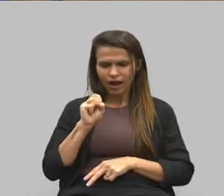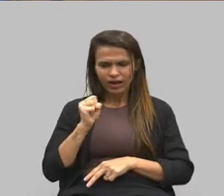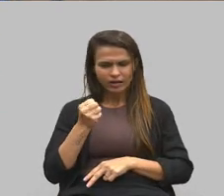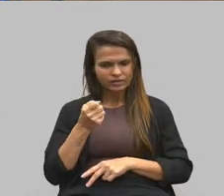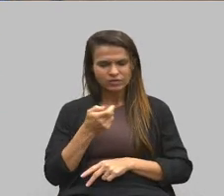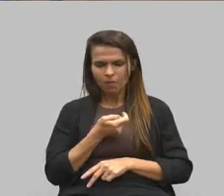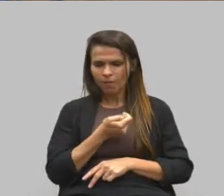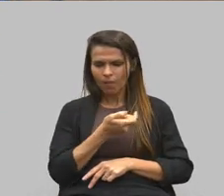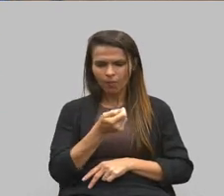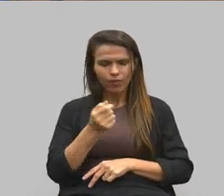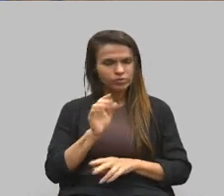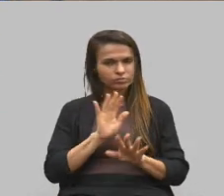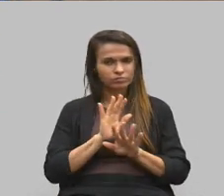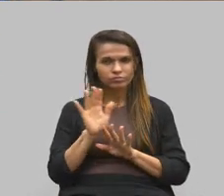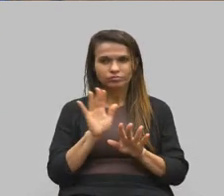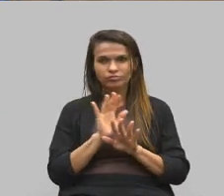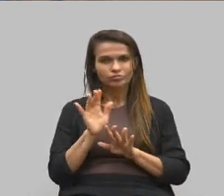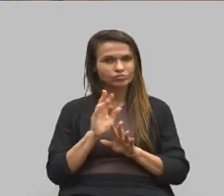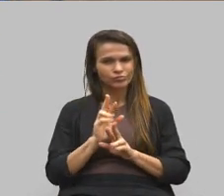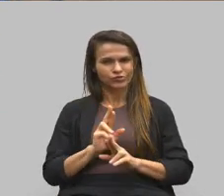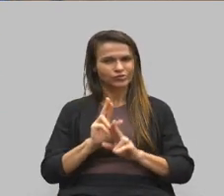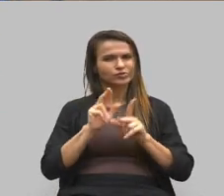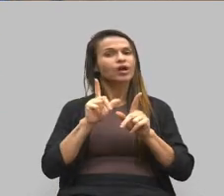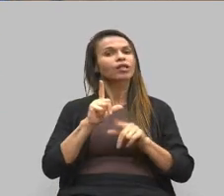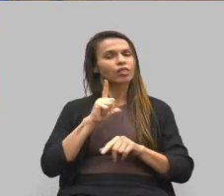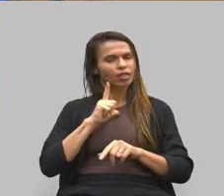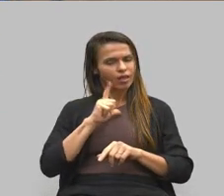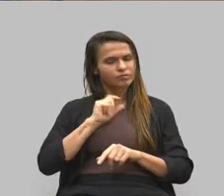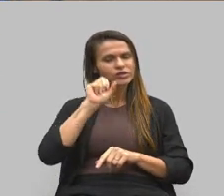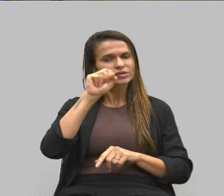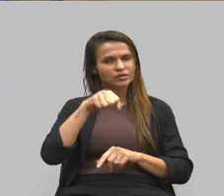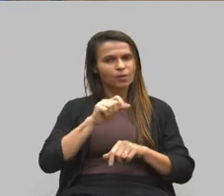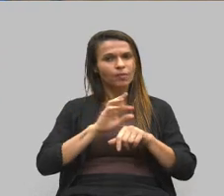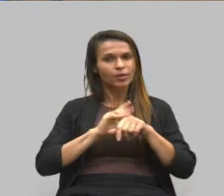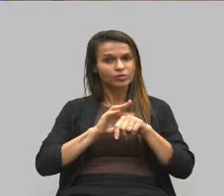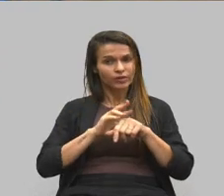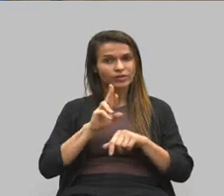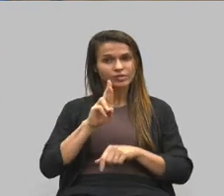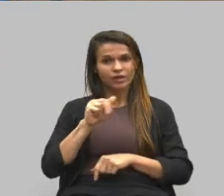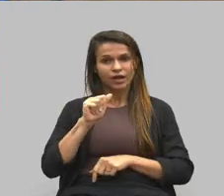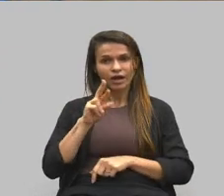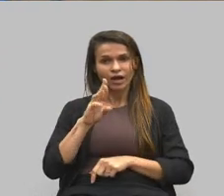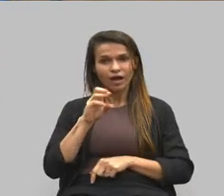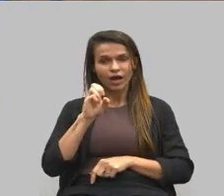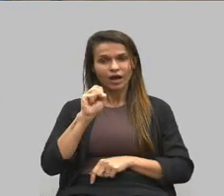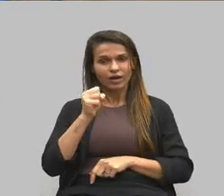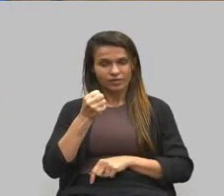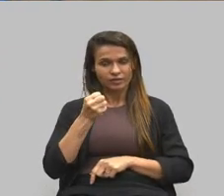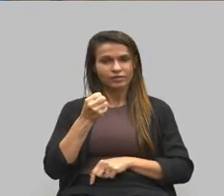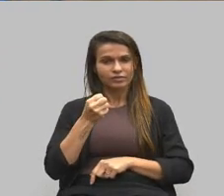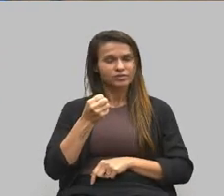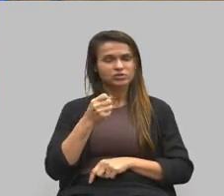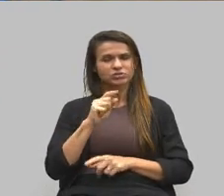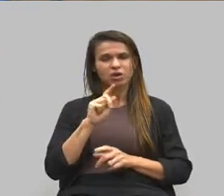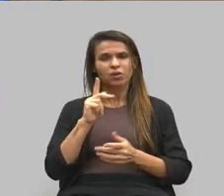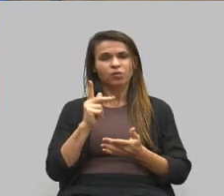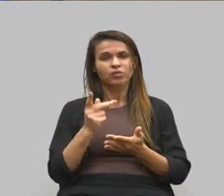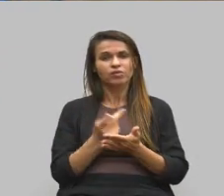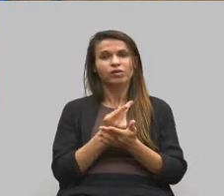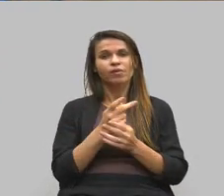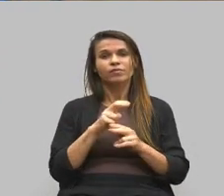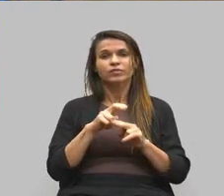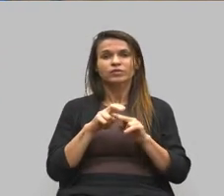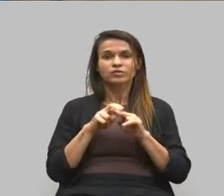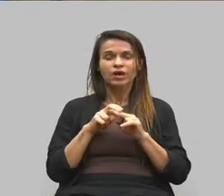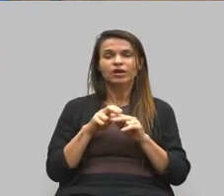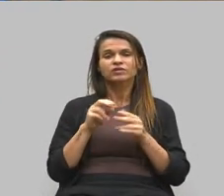pelo contrário nós temos sim uma doença Rara Mas nós somos milhares e isso acontece porque falta